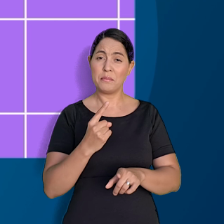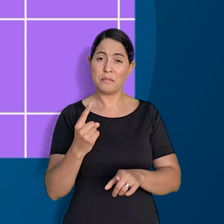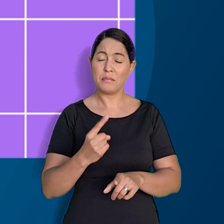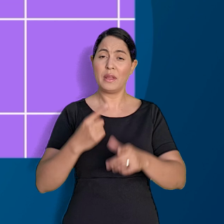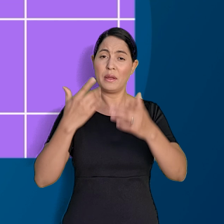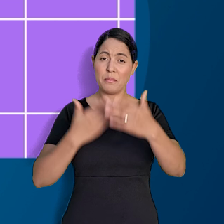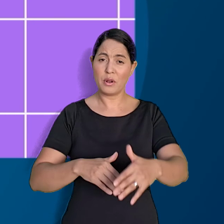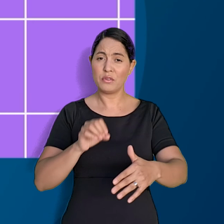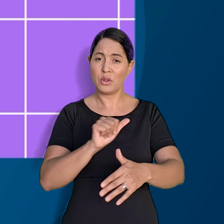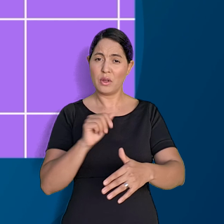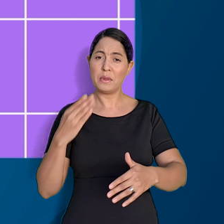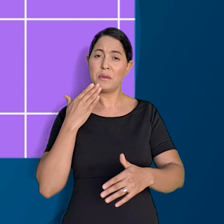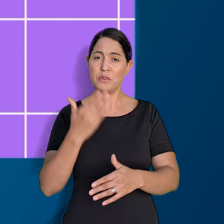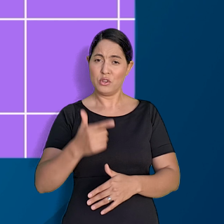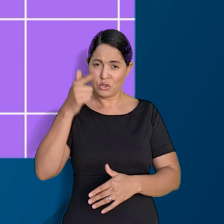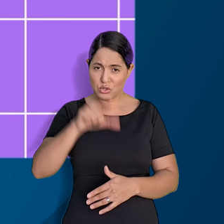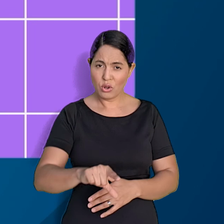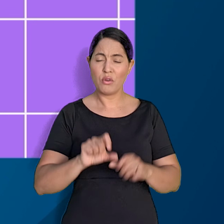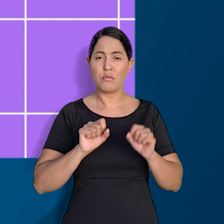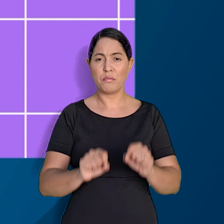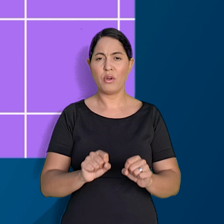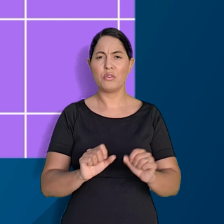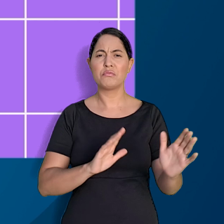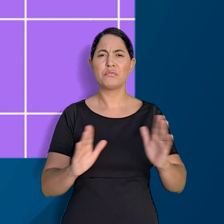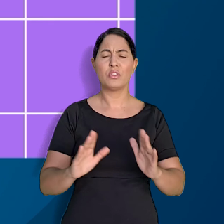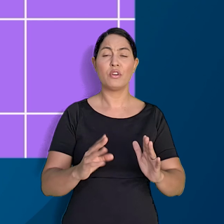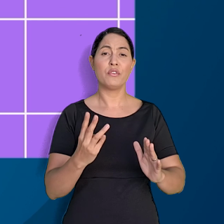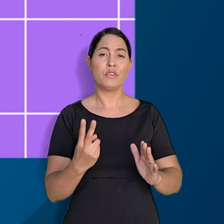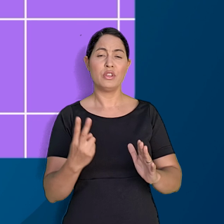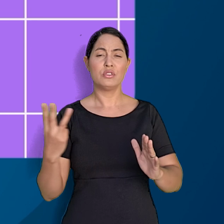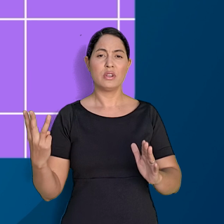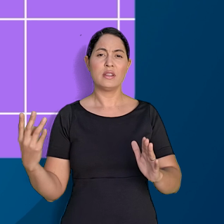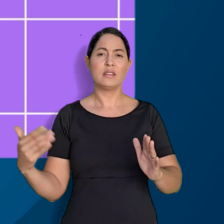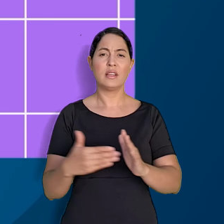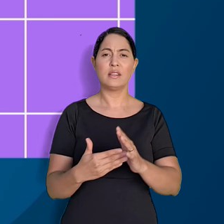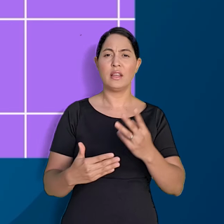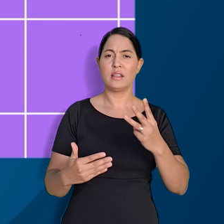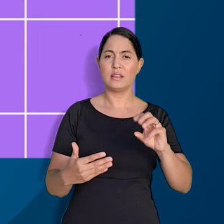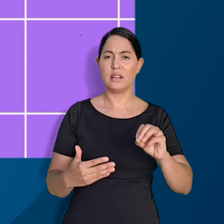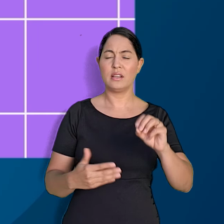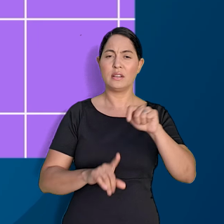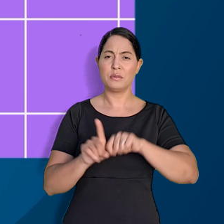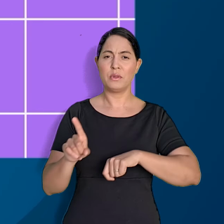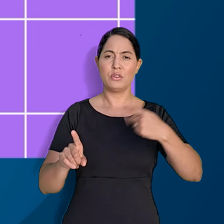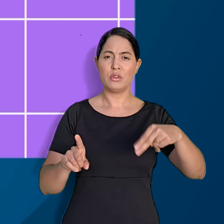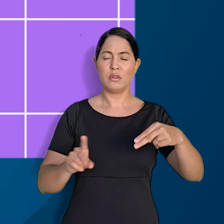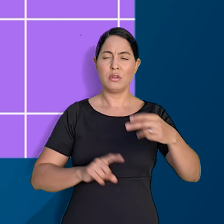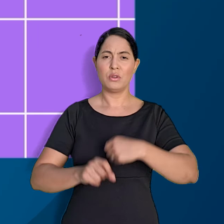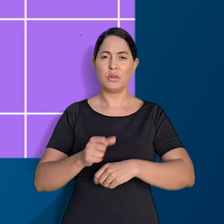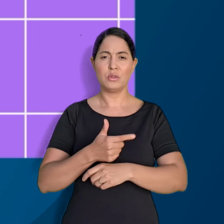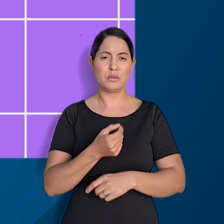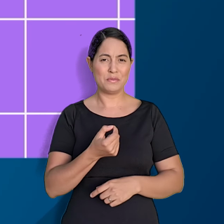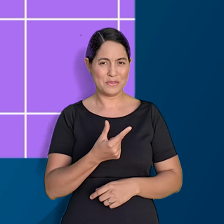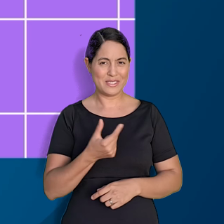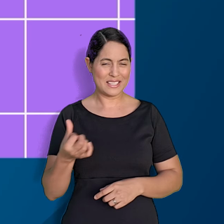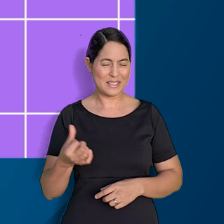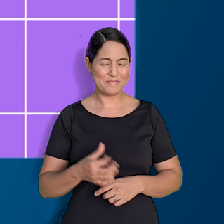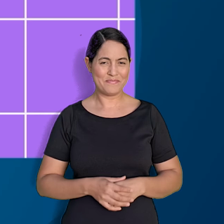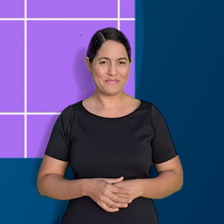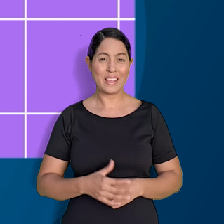do 47º EOU, 23 a 30 de novembro de 2026. A OAB